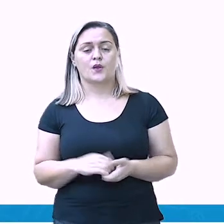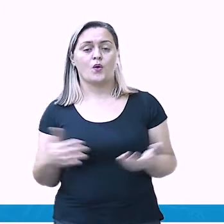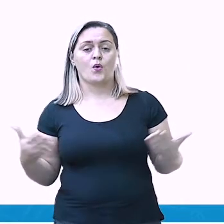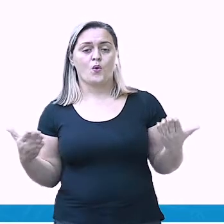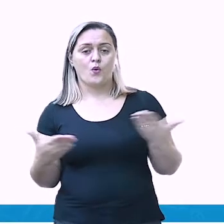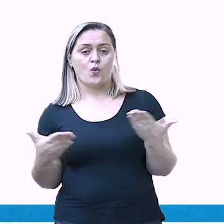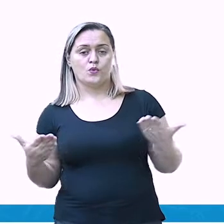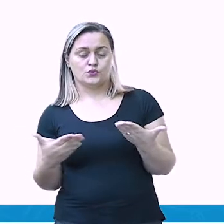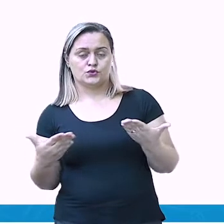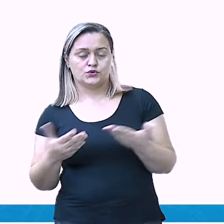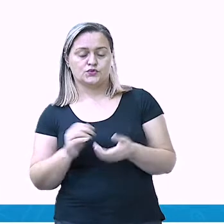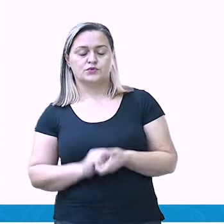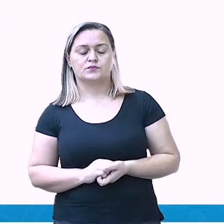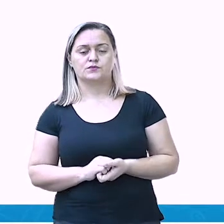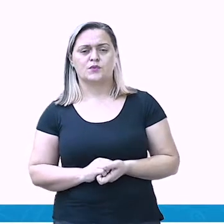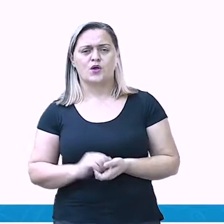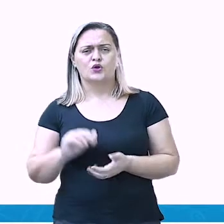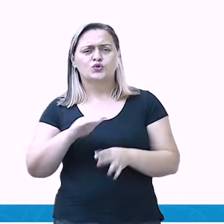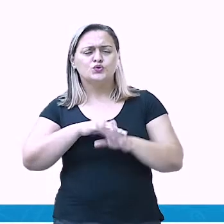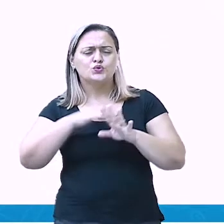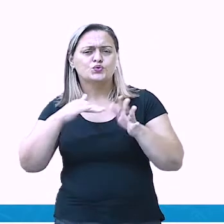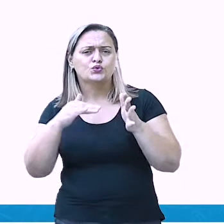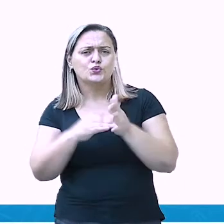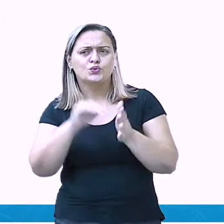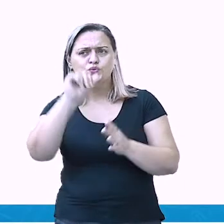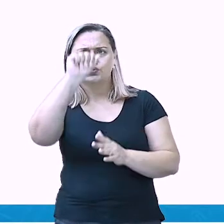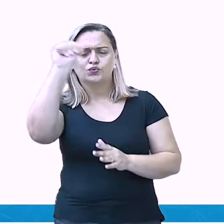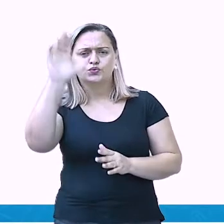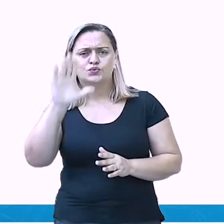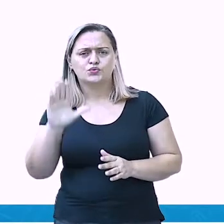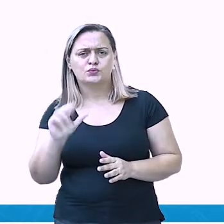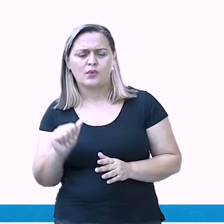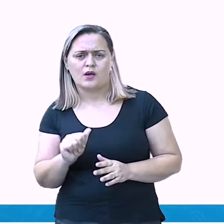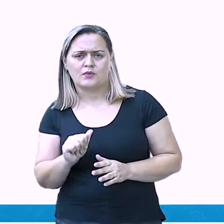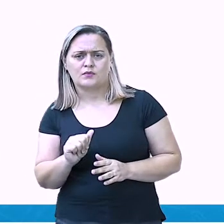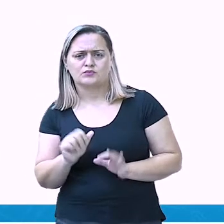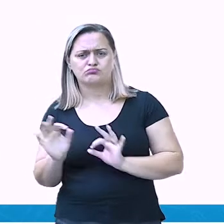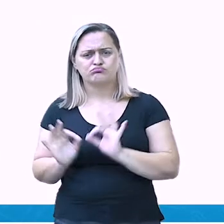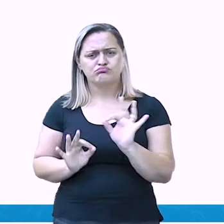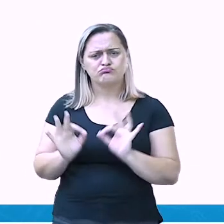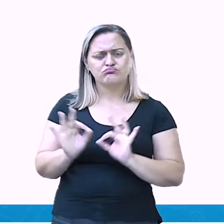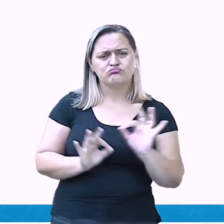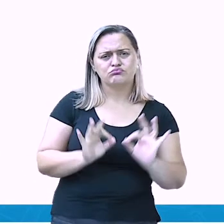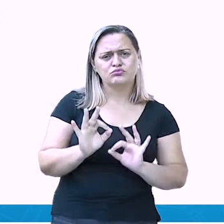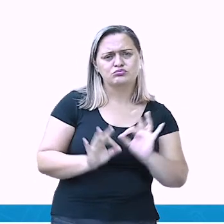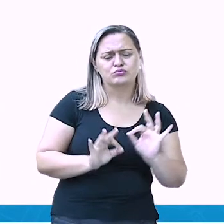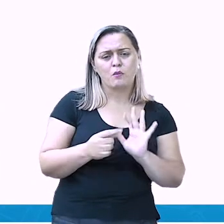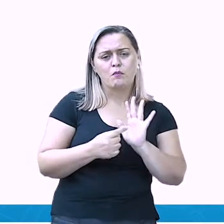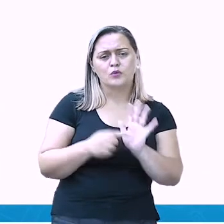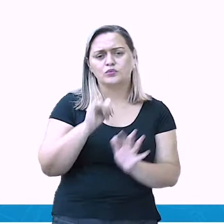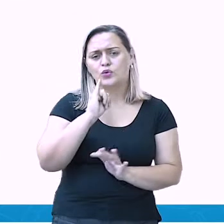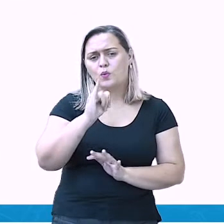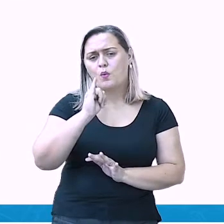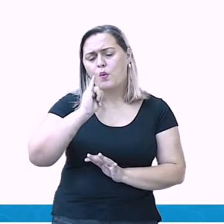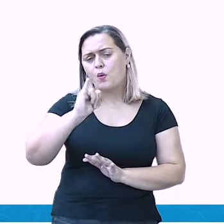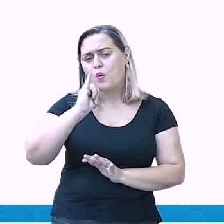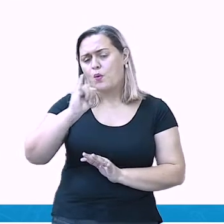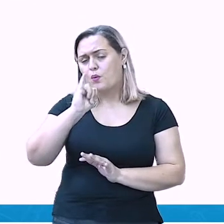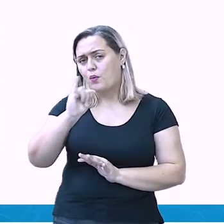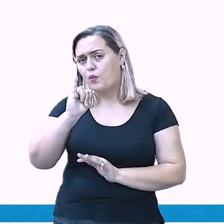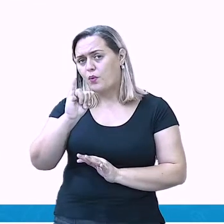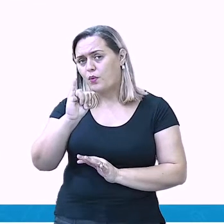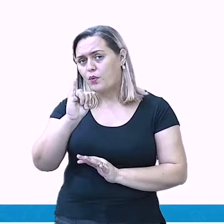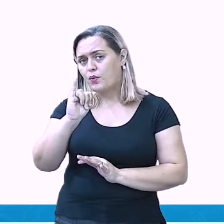Atualmente, os mapas elaborados pelos cartógrafos apresentam informações obtidas por meio de